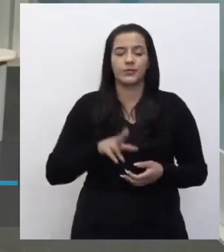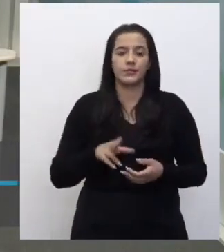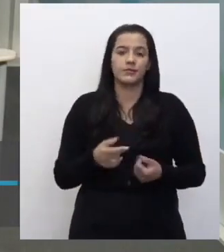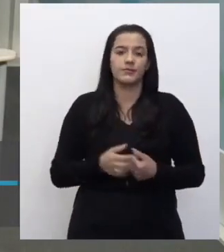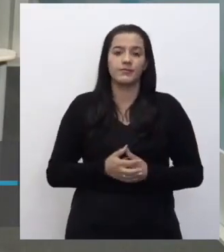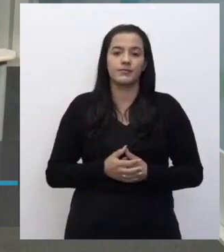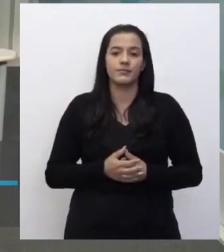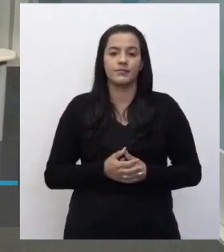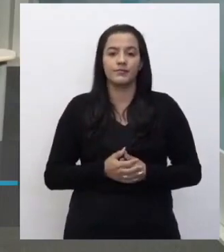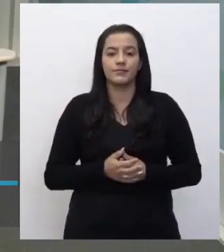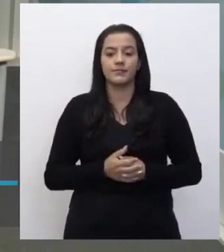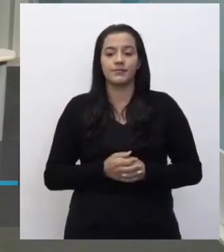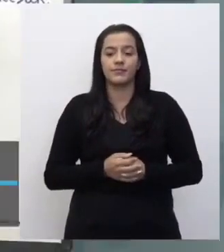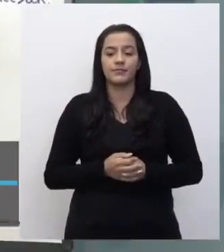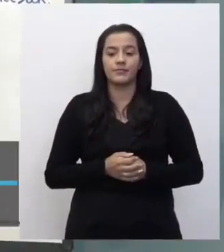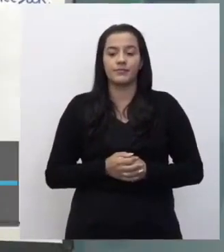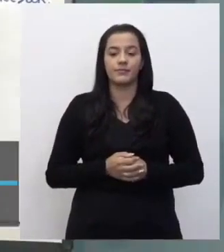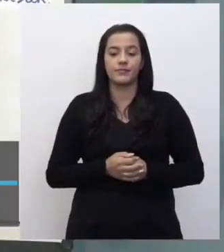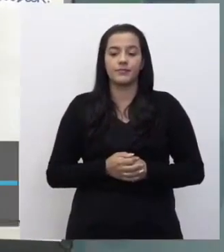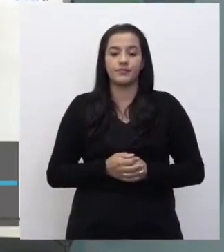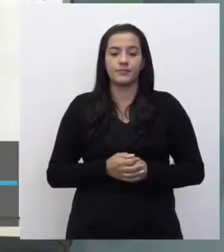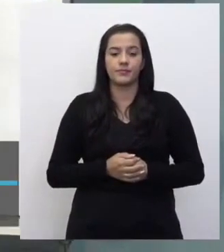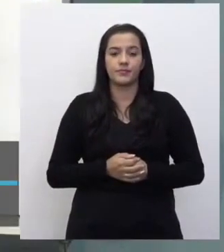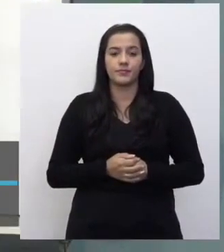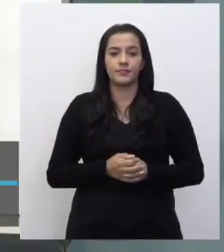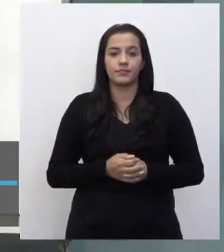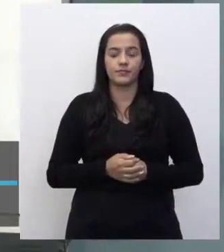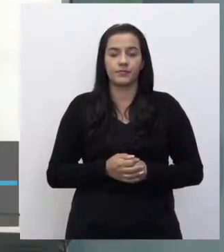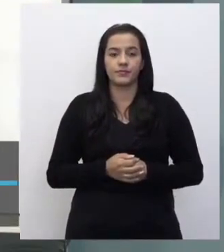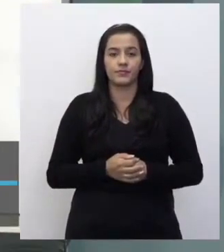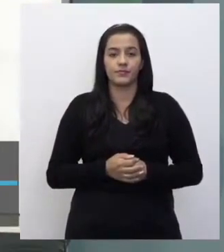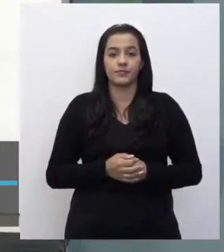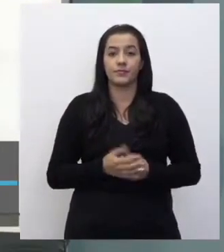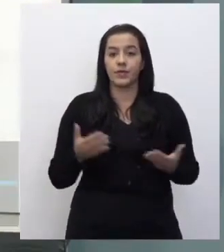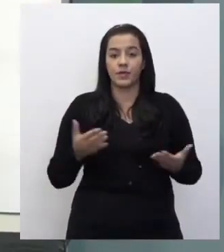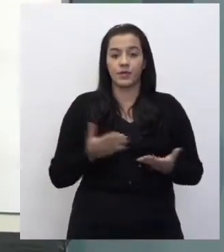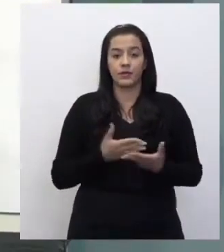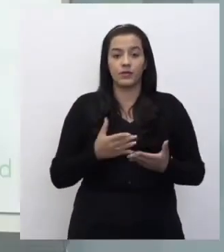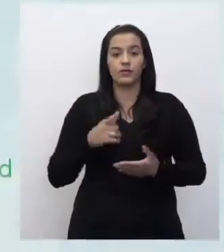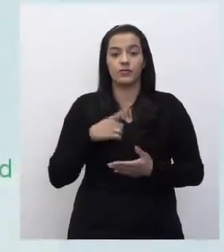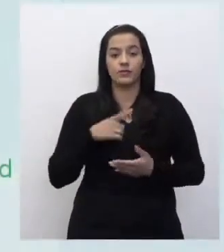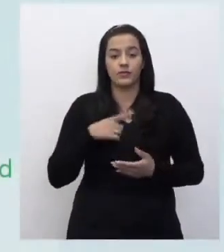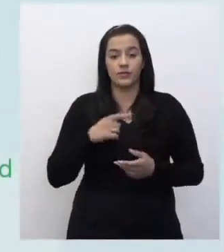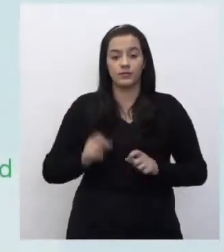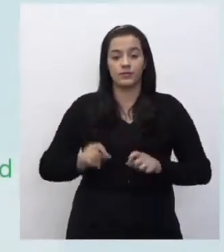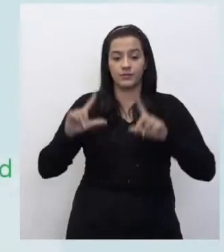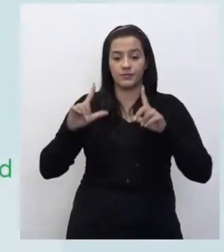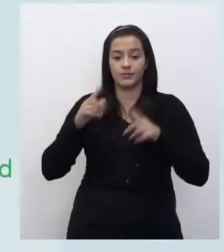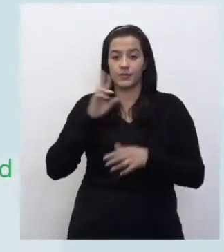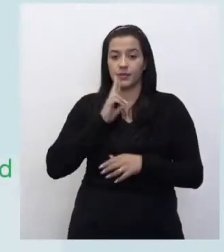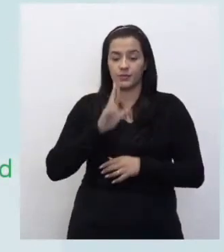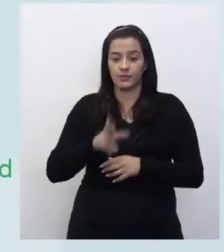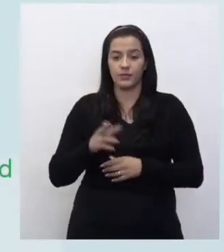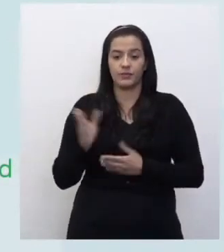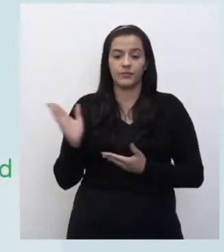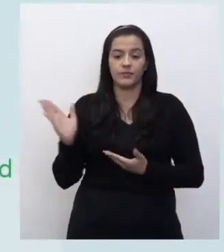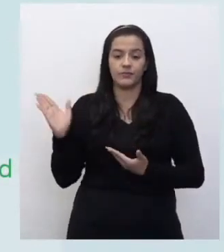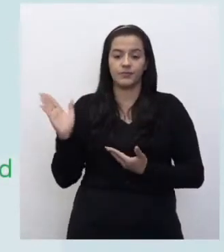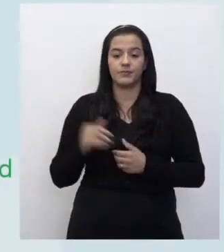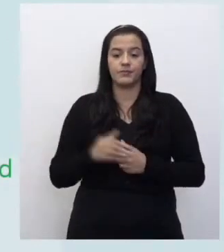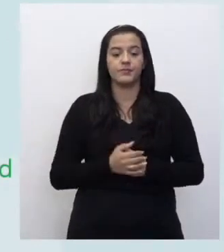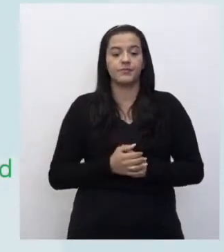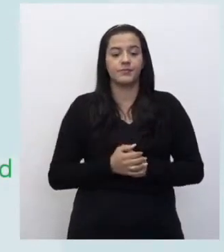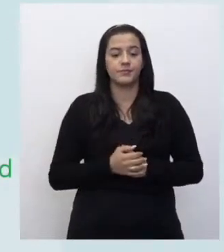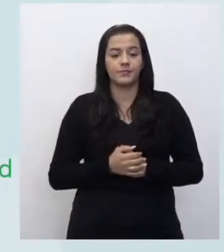né, para as informações. Então, joia, é isso mesmo. Vai ter um modelinho de resposta aqui que a gente apresentou ali e ele está na tela para vocês.